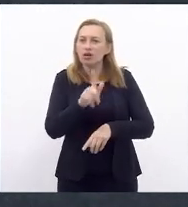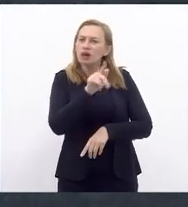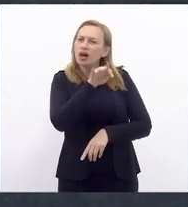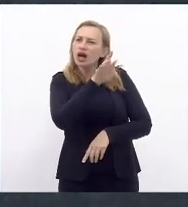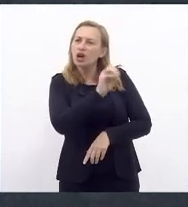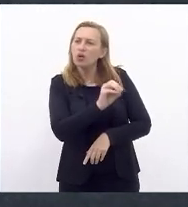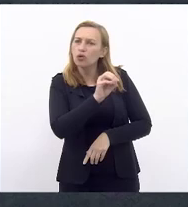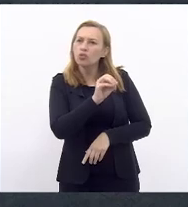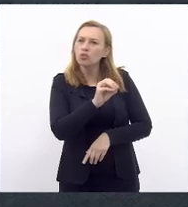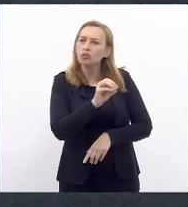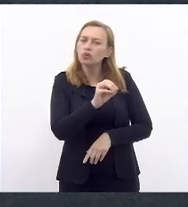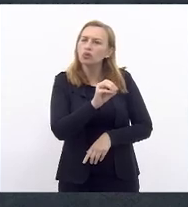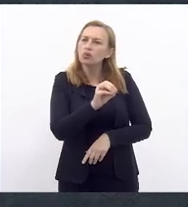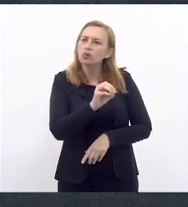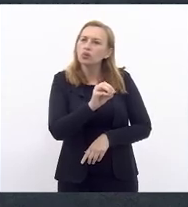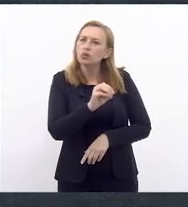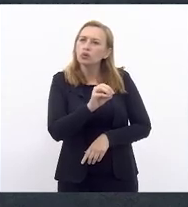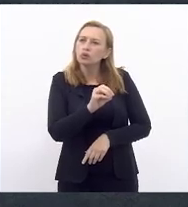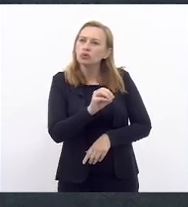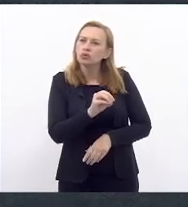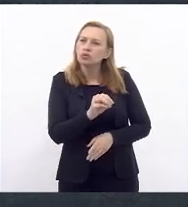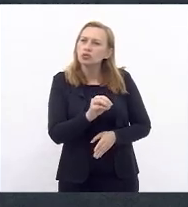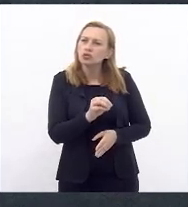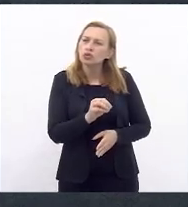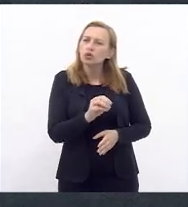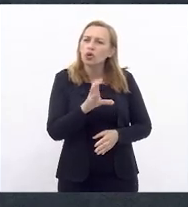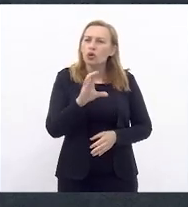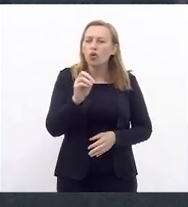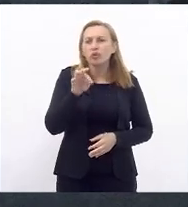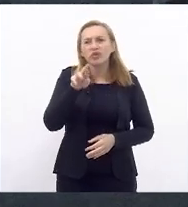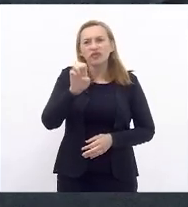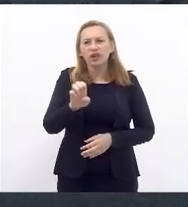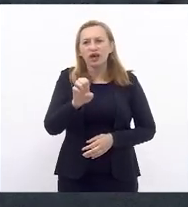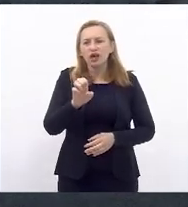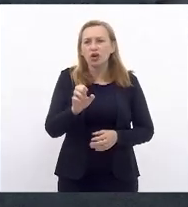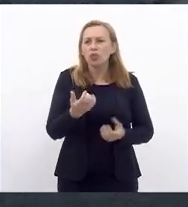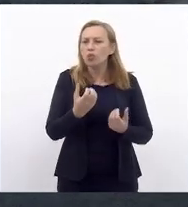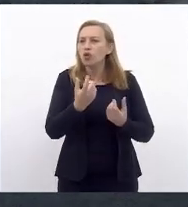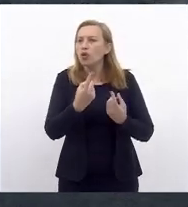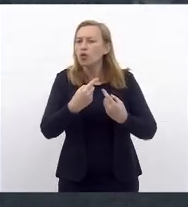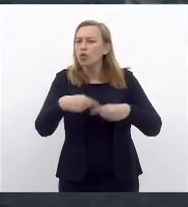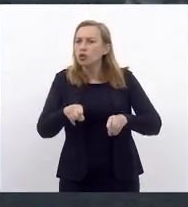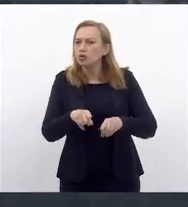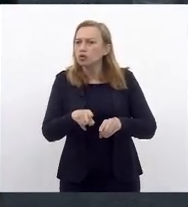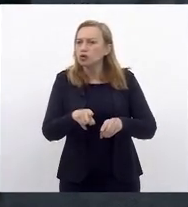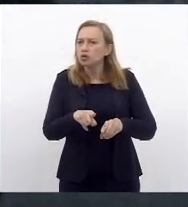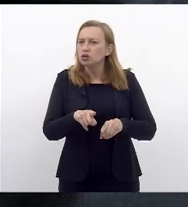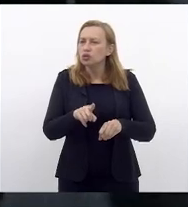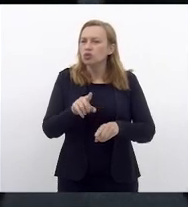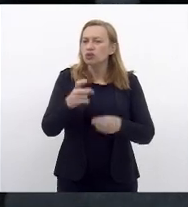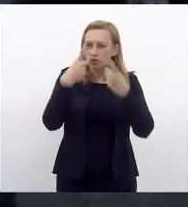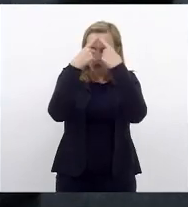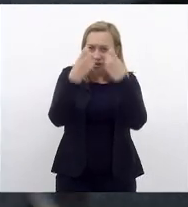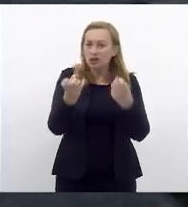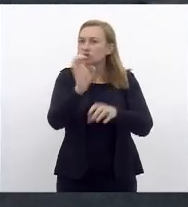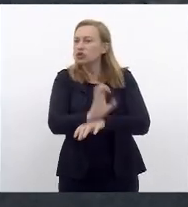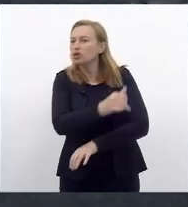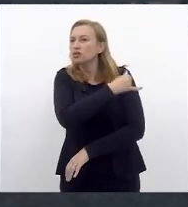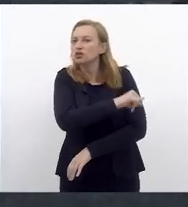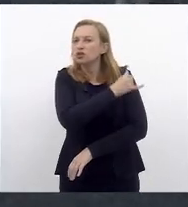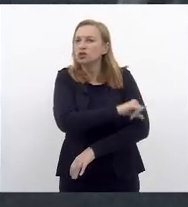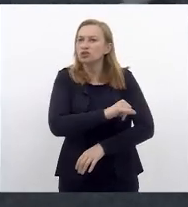de membro do Comitê contra a Tortura do Estado do Rio de Janeiro, de uma sabatinada ali que